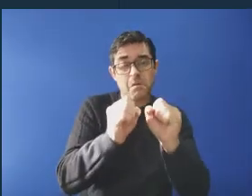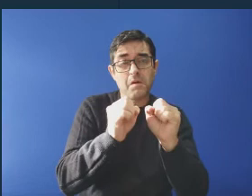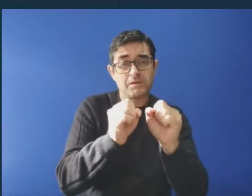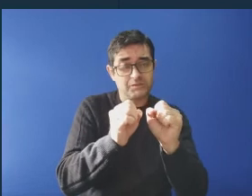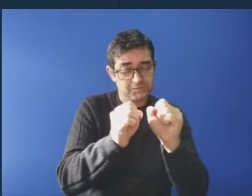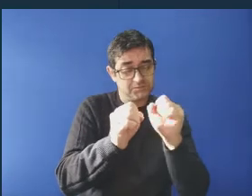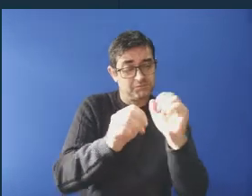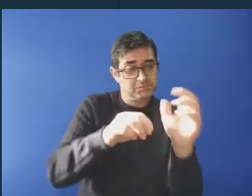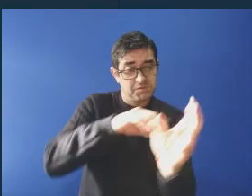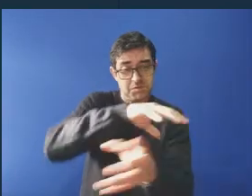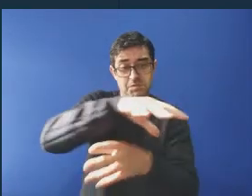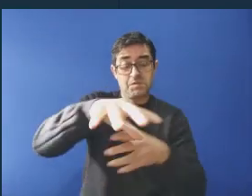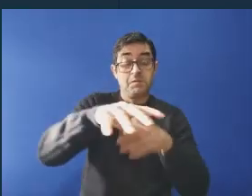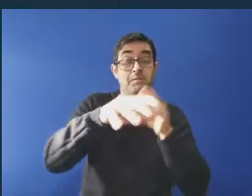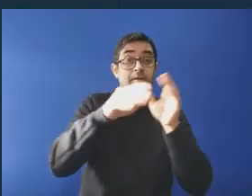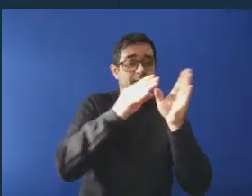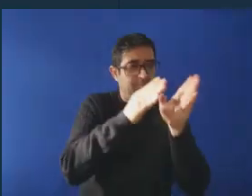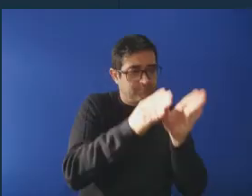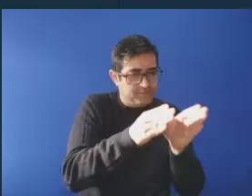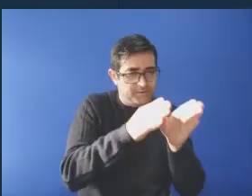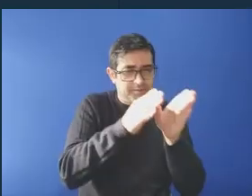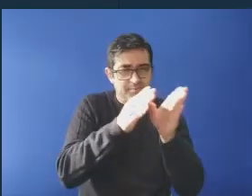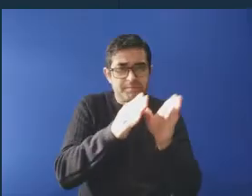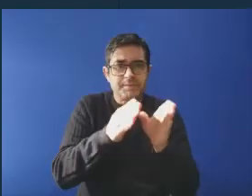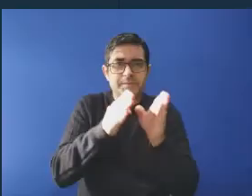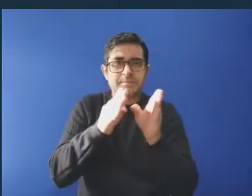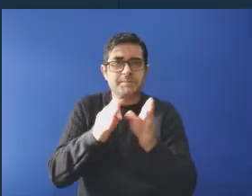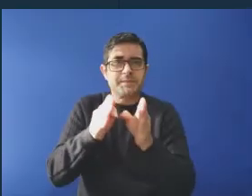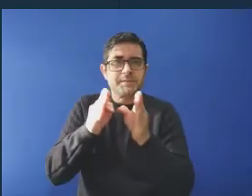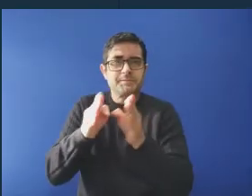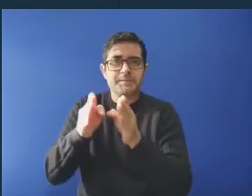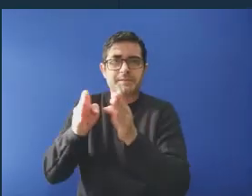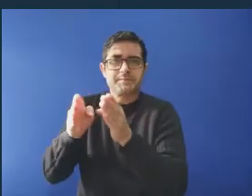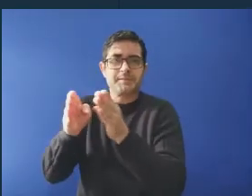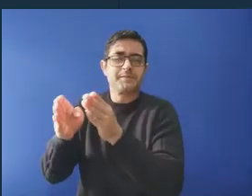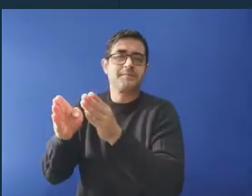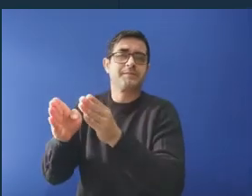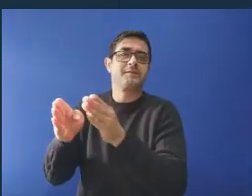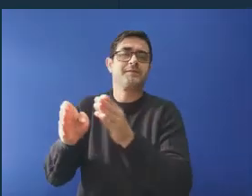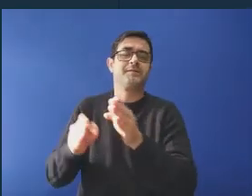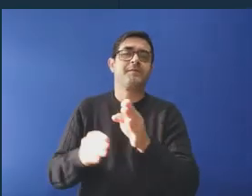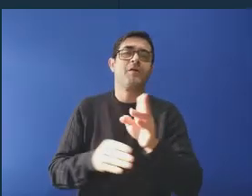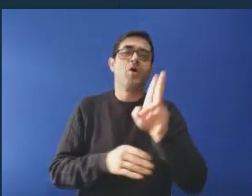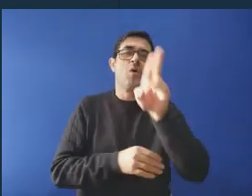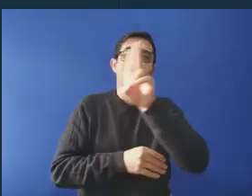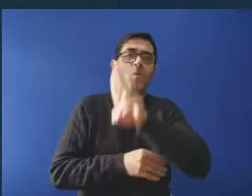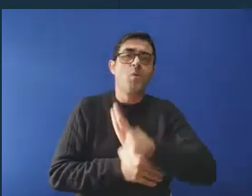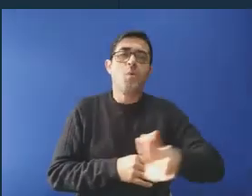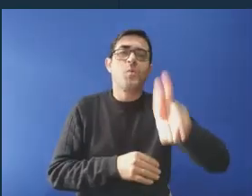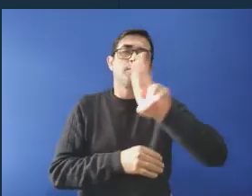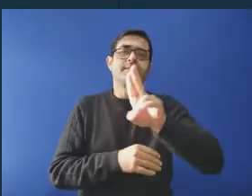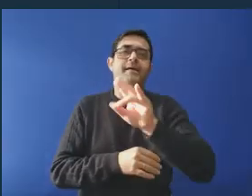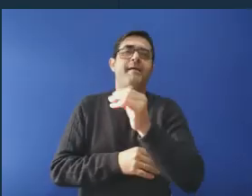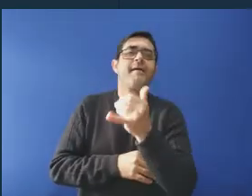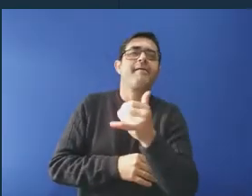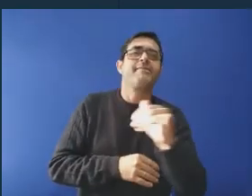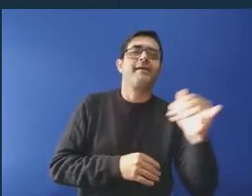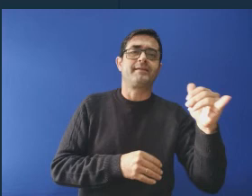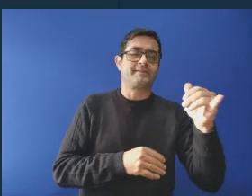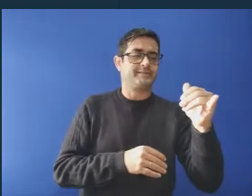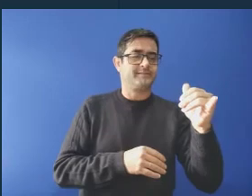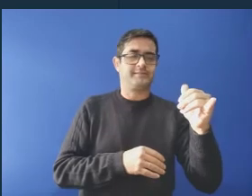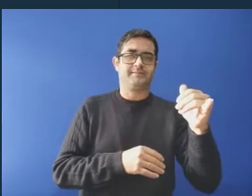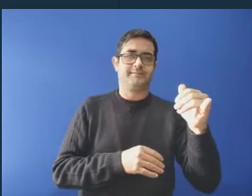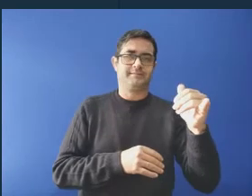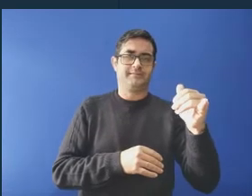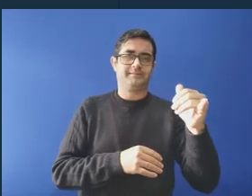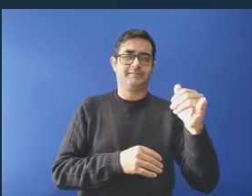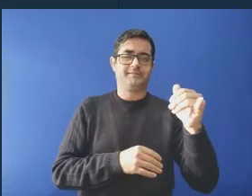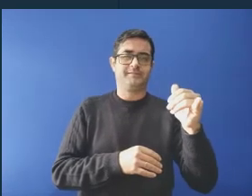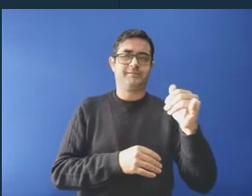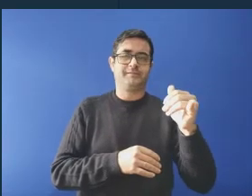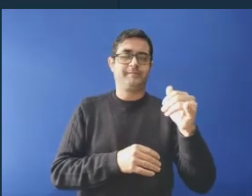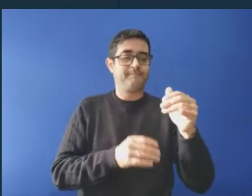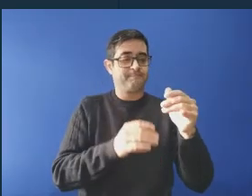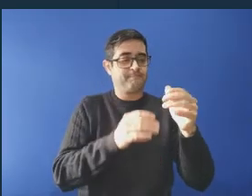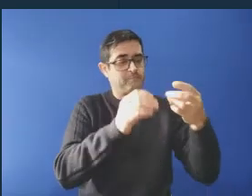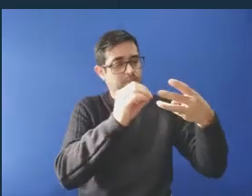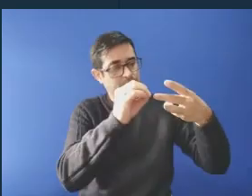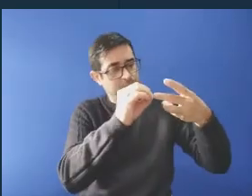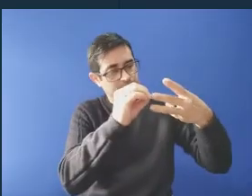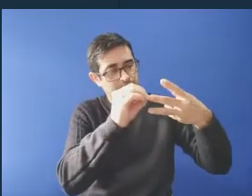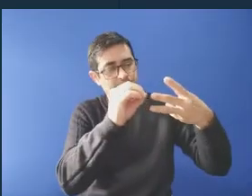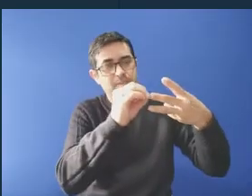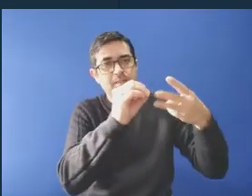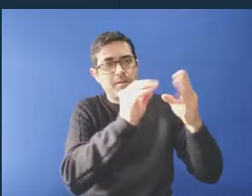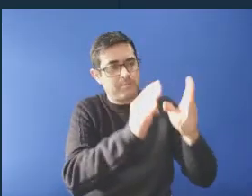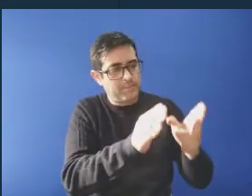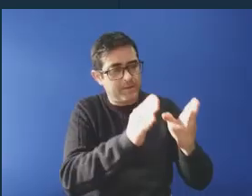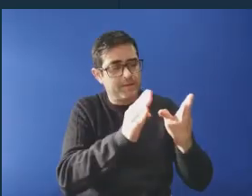sistema gastando energia, que é o que a célula faz. Então, ela se organiza gastando energia, mas